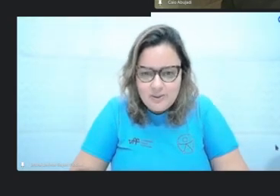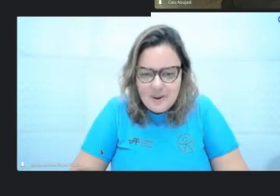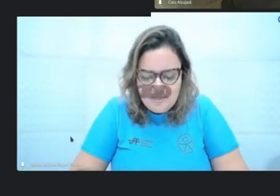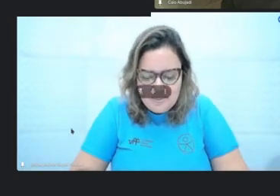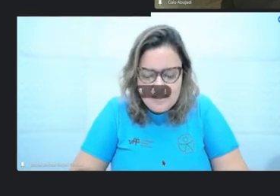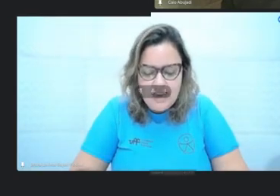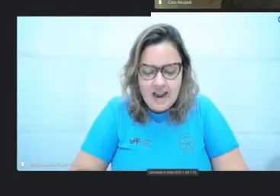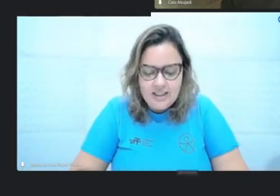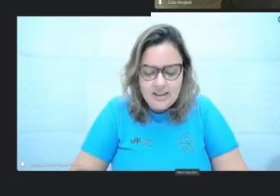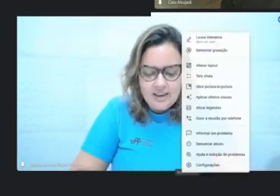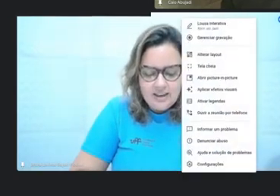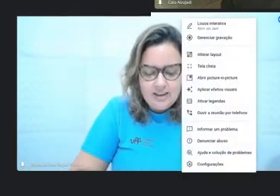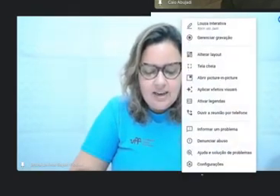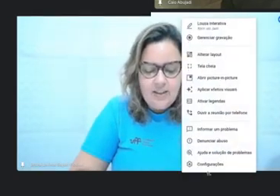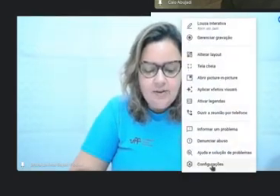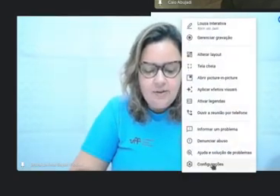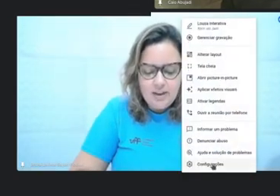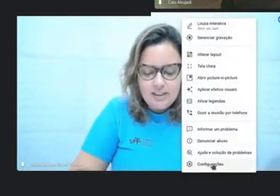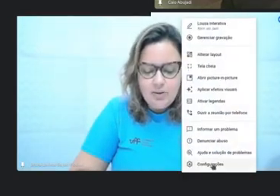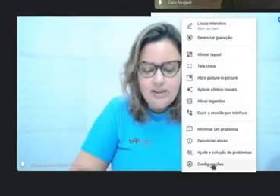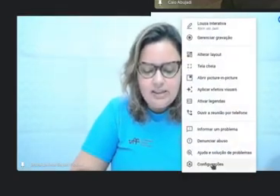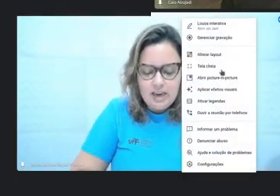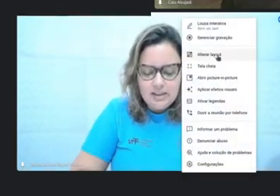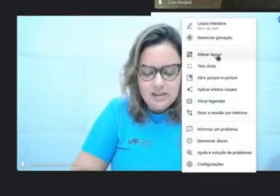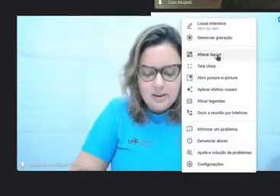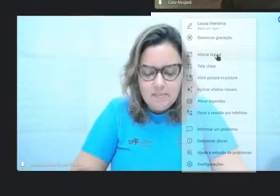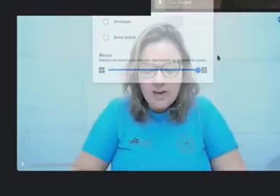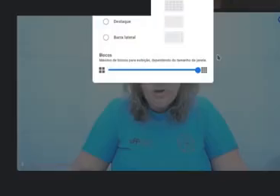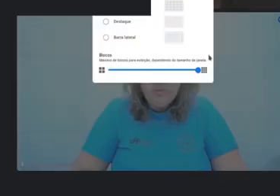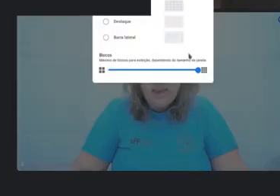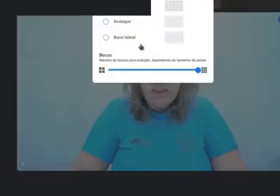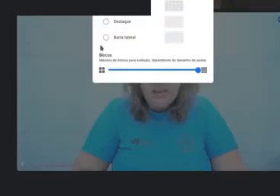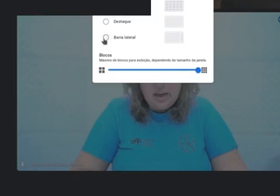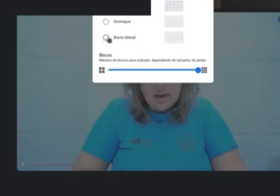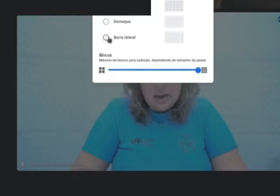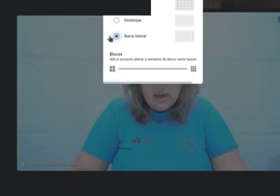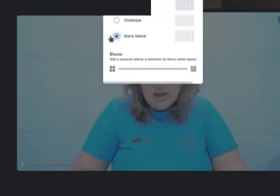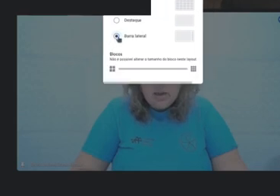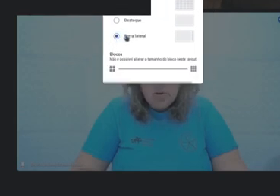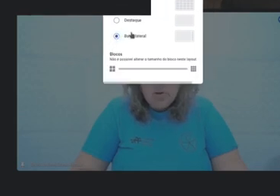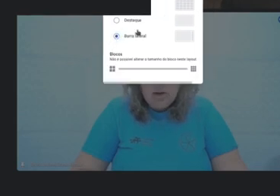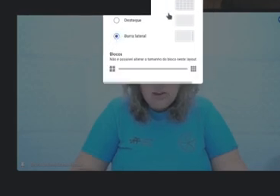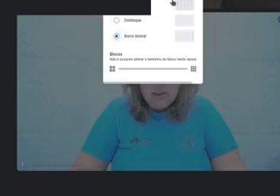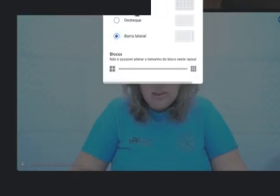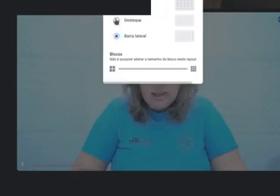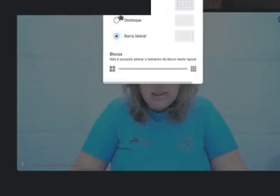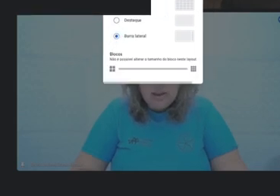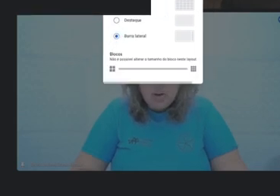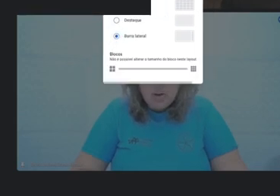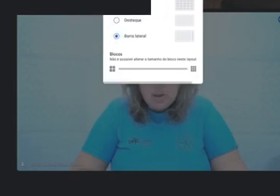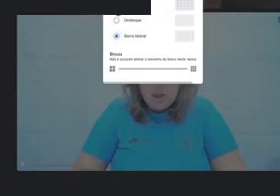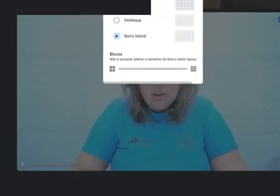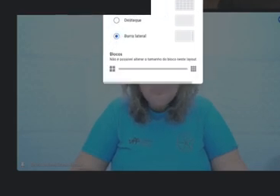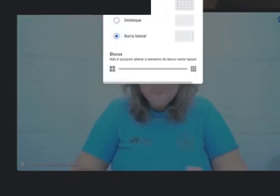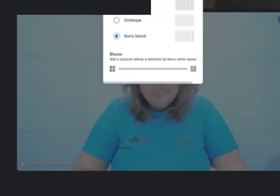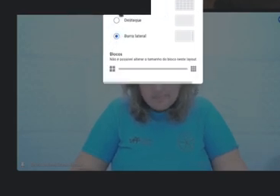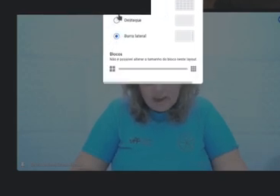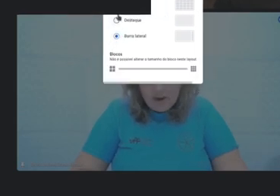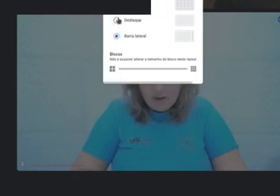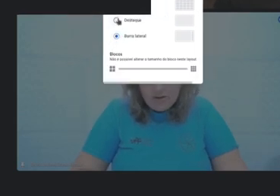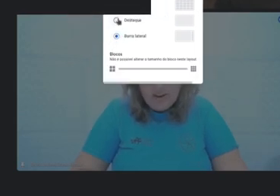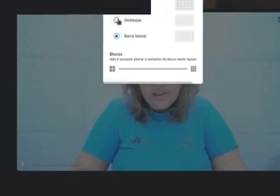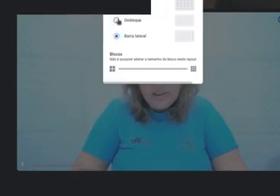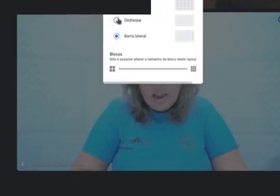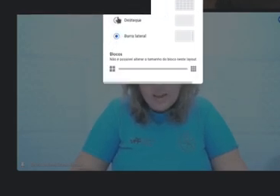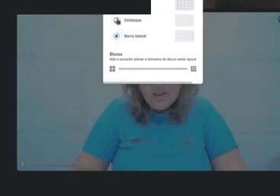Abujade, psiquiatra da infância e adolescência, mestre em psiquiatria, doutorando em ciência e tecnologia na